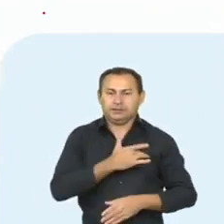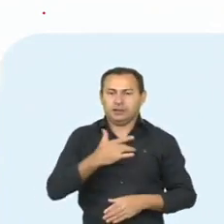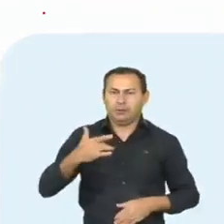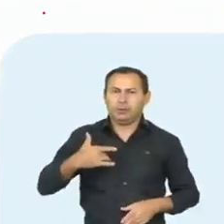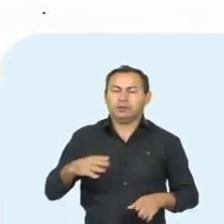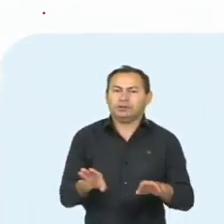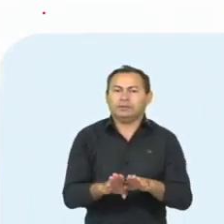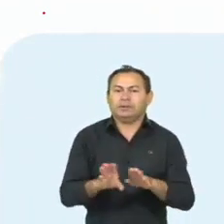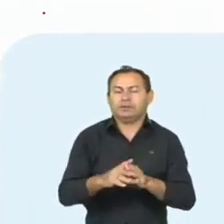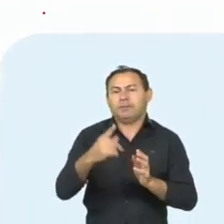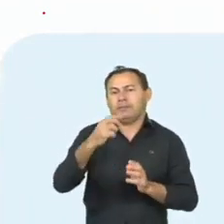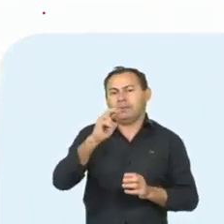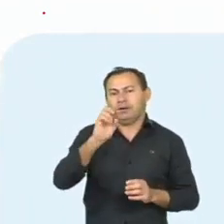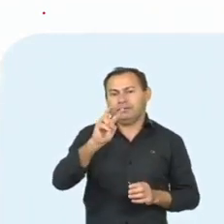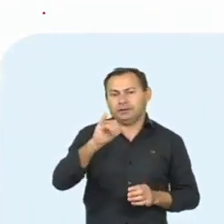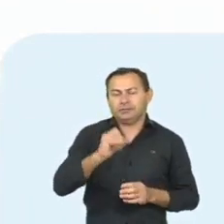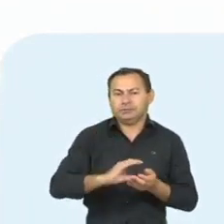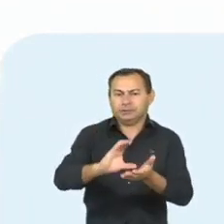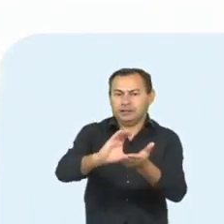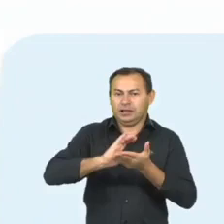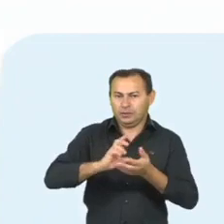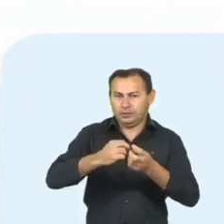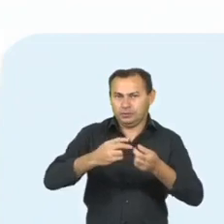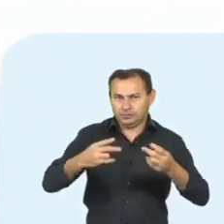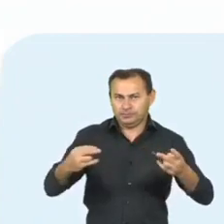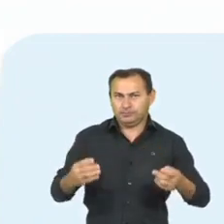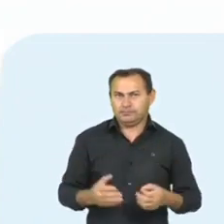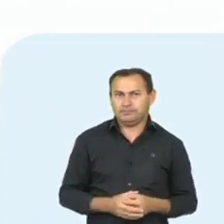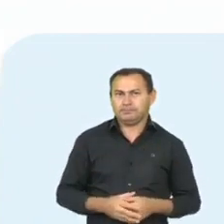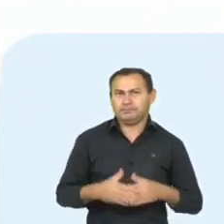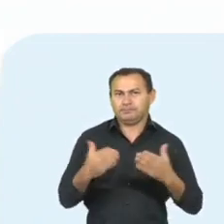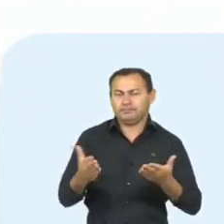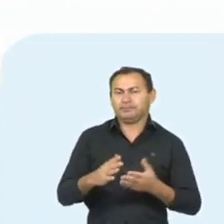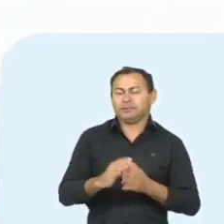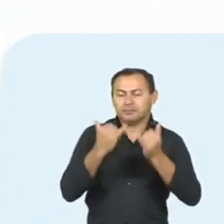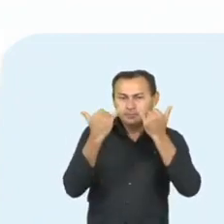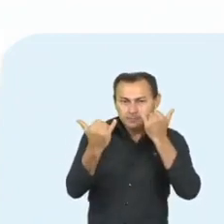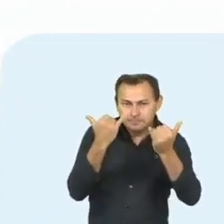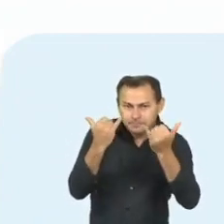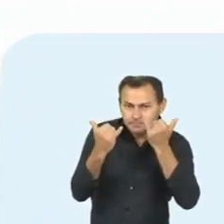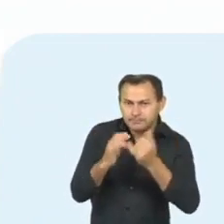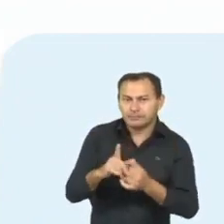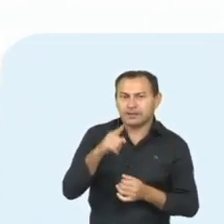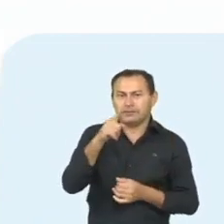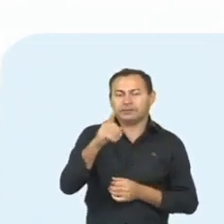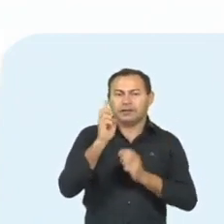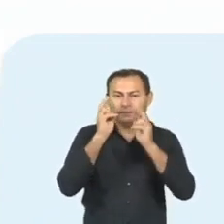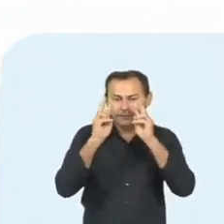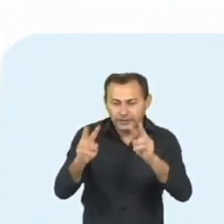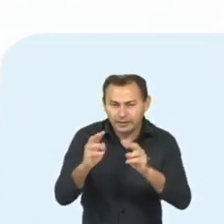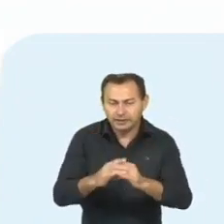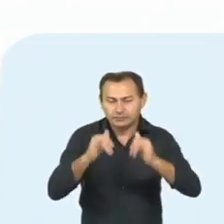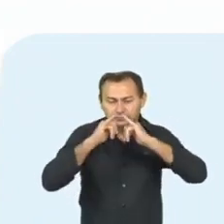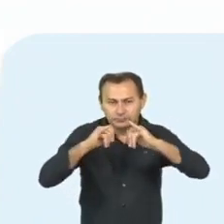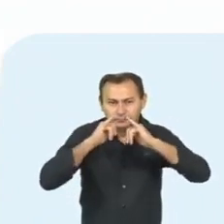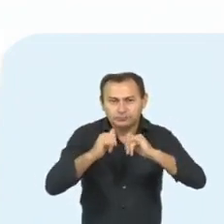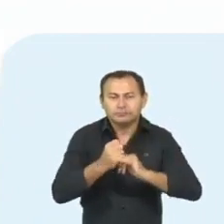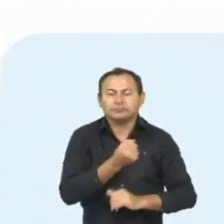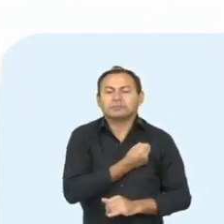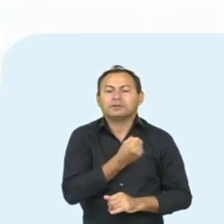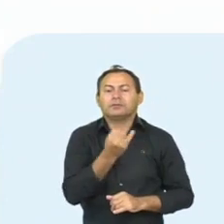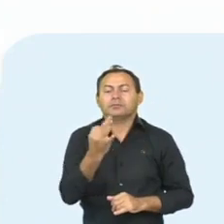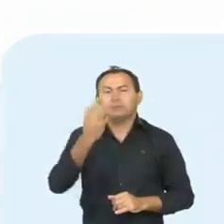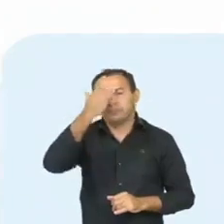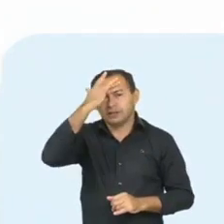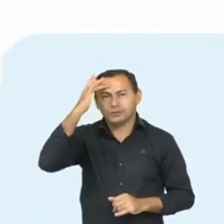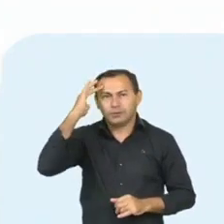e na provisão de recursos. Então, aquela informação que você vê no noticiário de número de